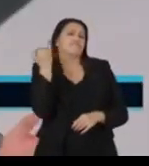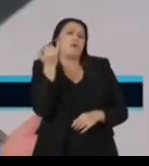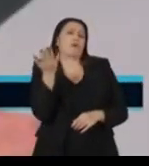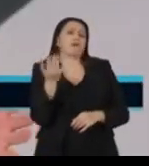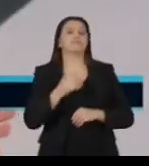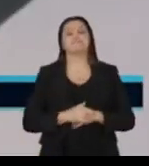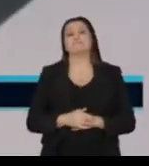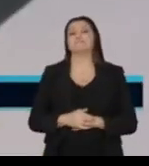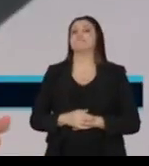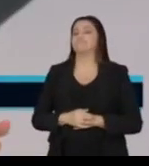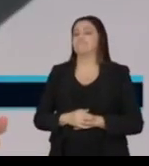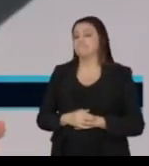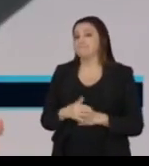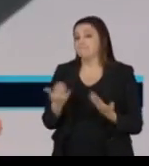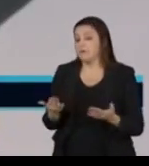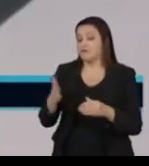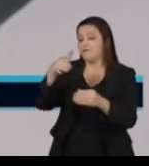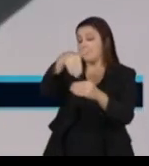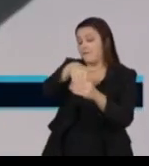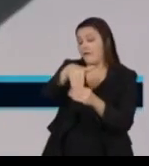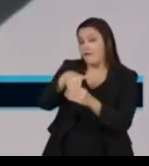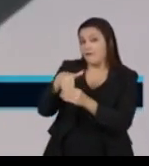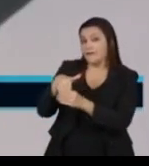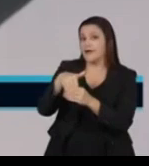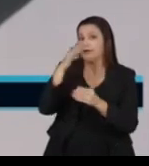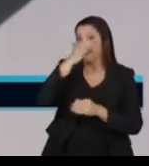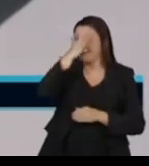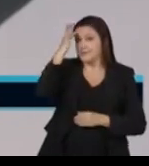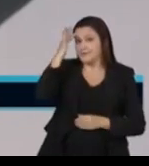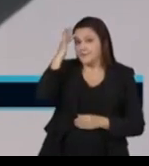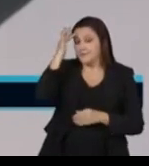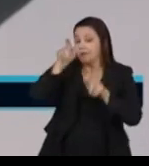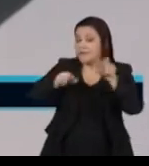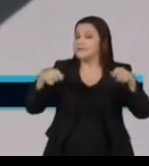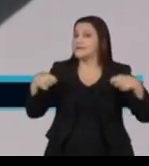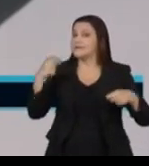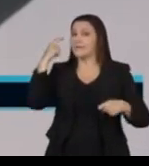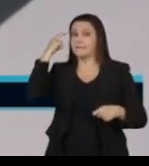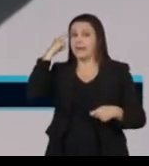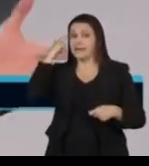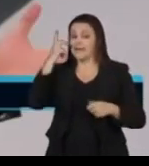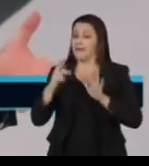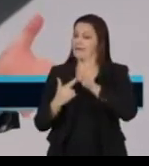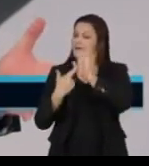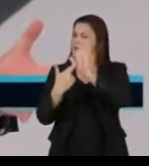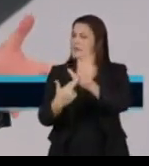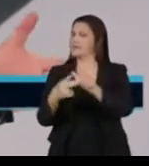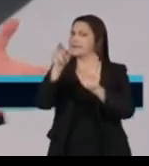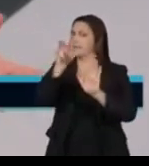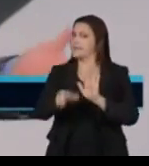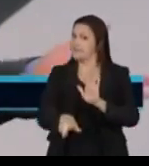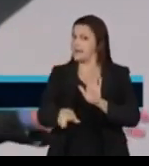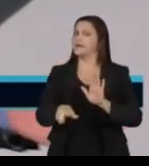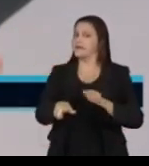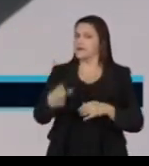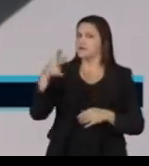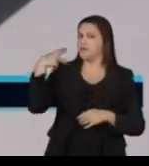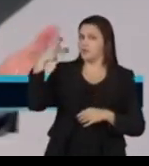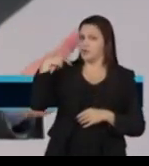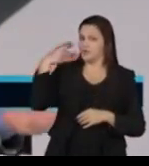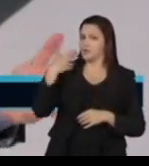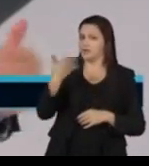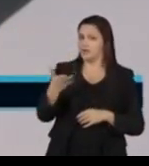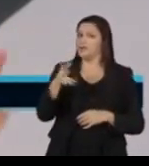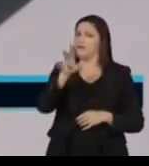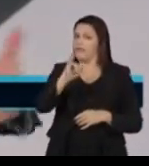quando a gente vota em alguém, as pessoas deveriam estar pensando que aquele representante político vai decidir os termos da